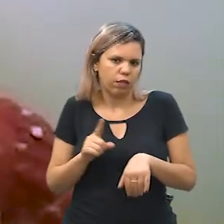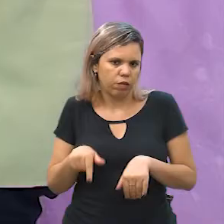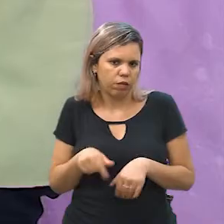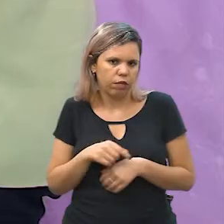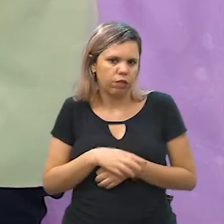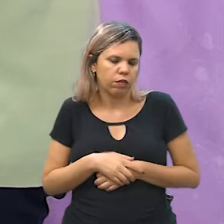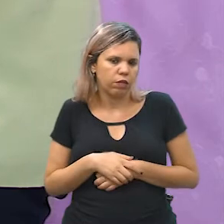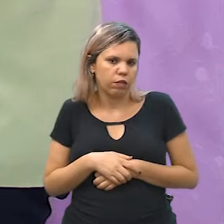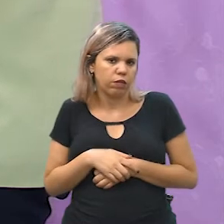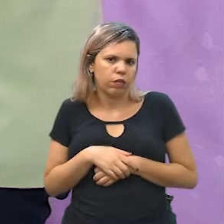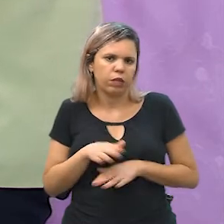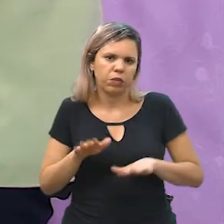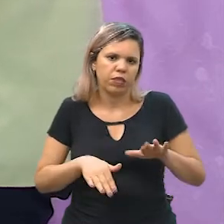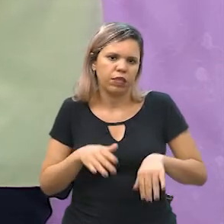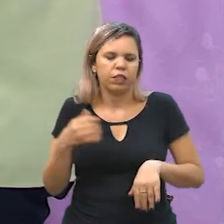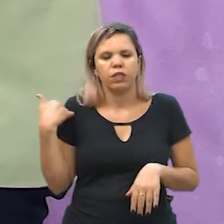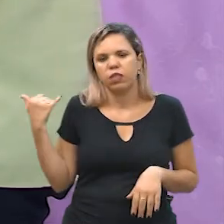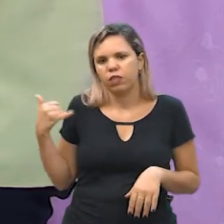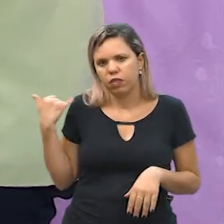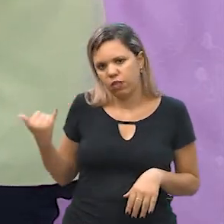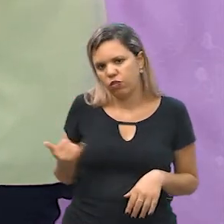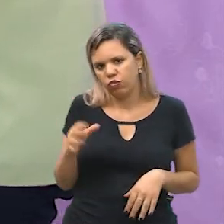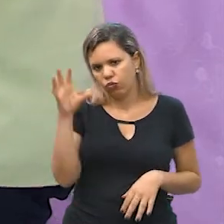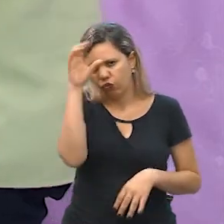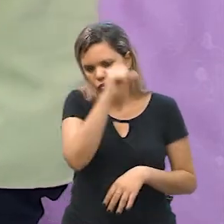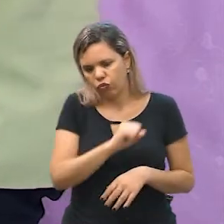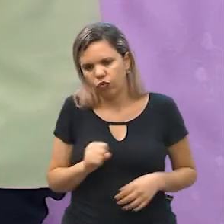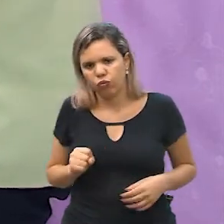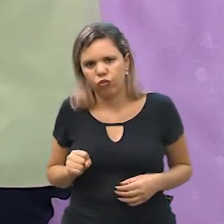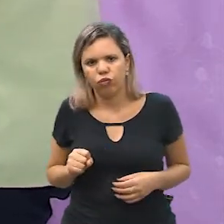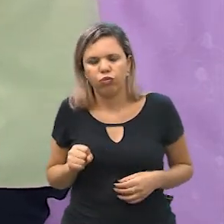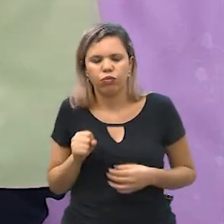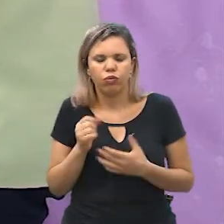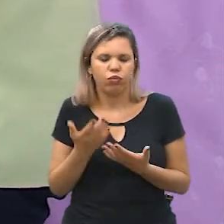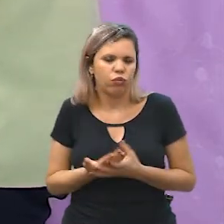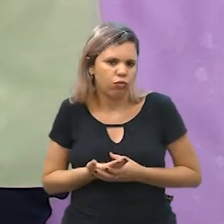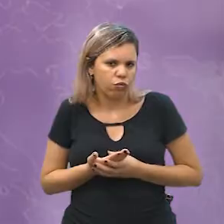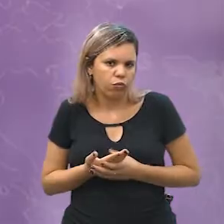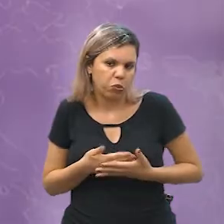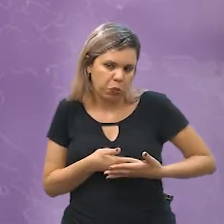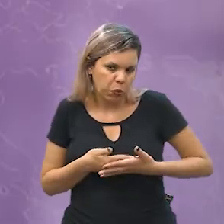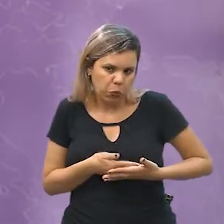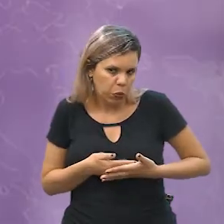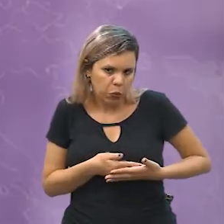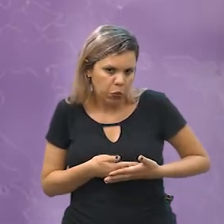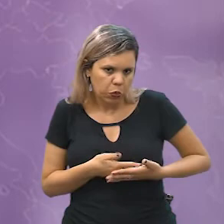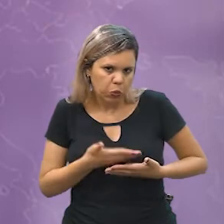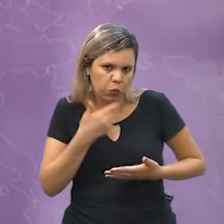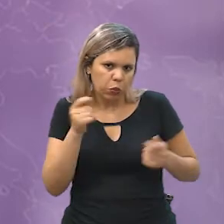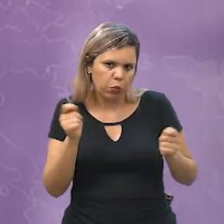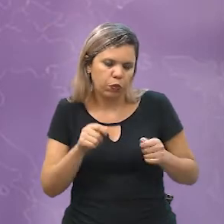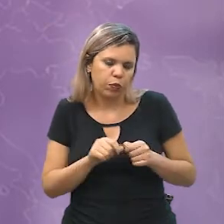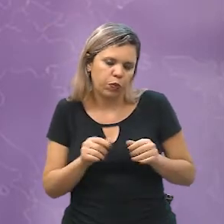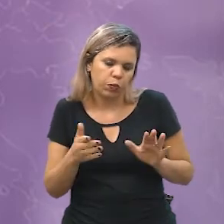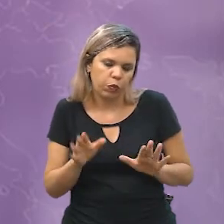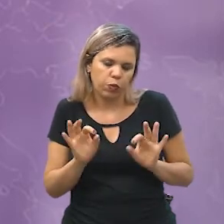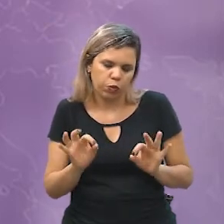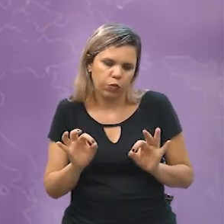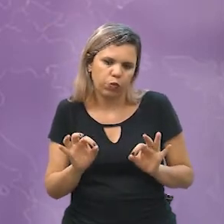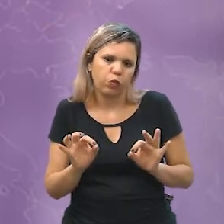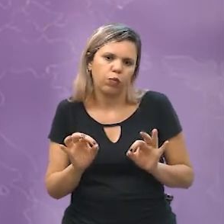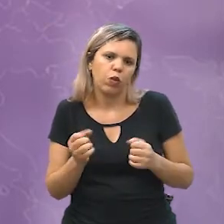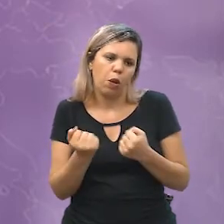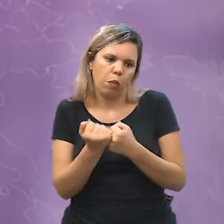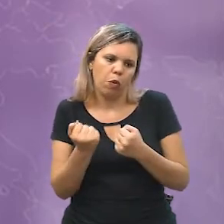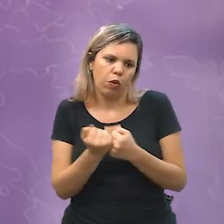de, dependendo da idade gestacional, de aprendizado, né, desse bebê ficando em melhores condições. Mas a nossa equipe